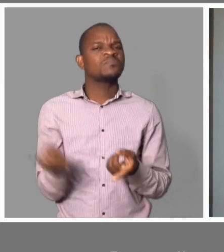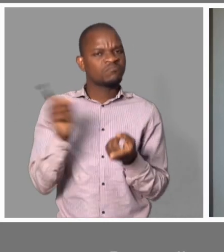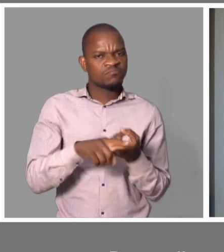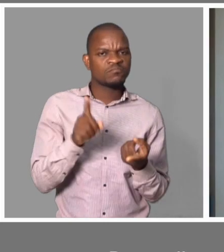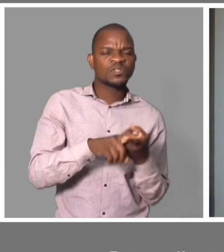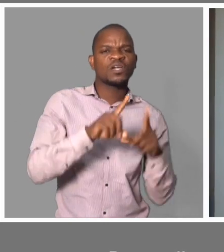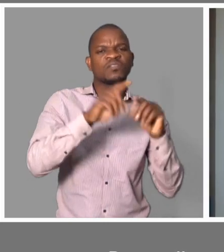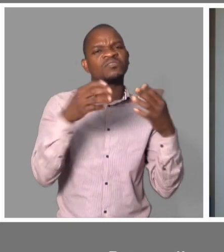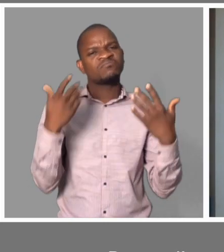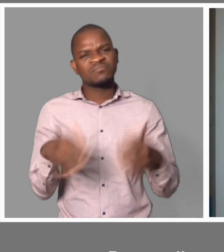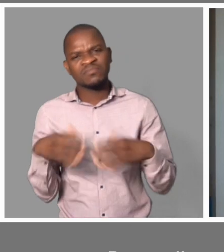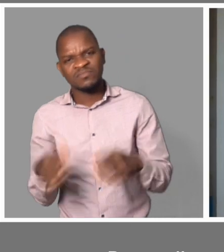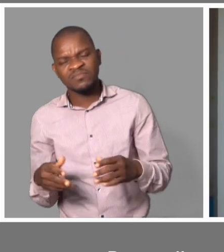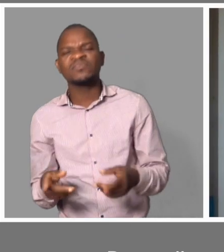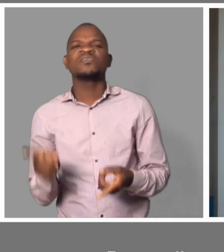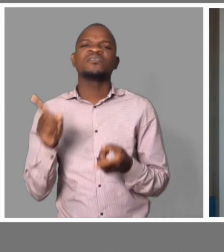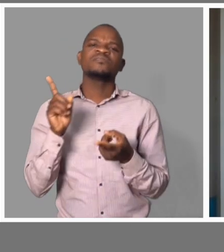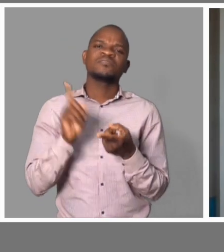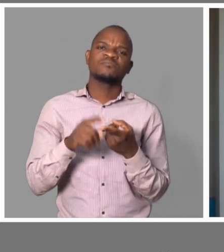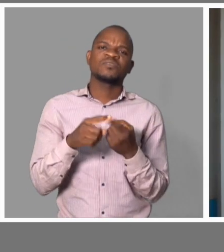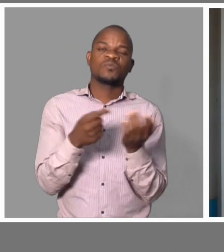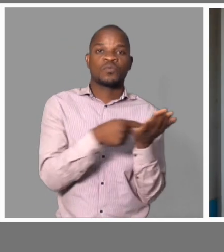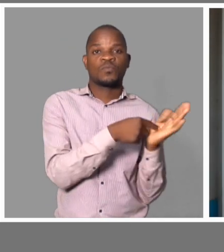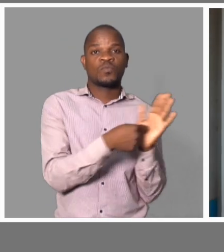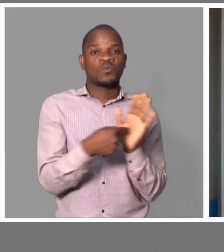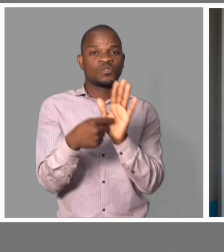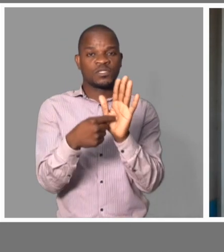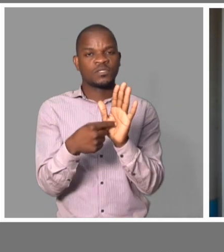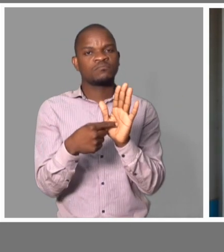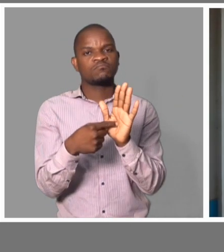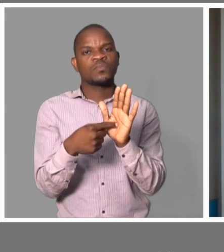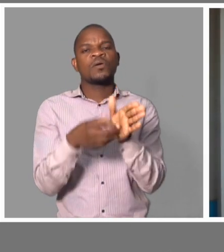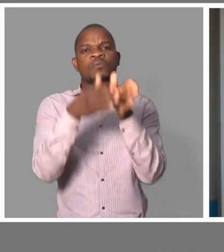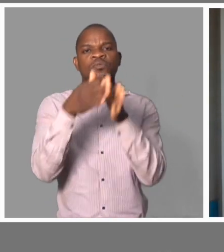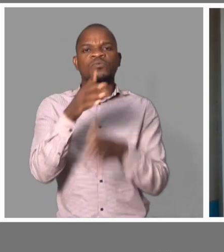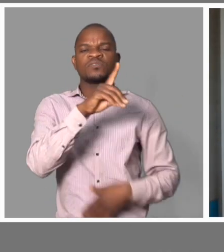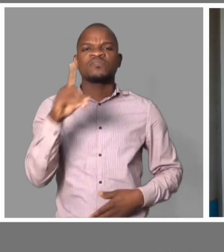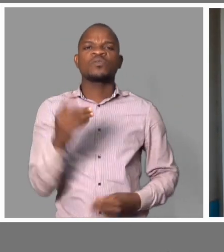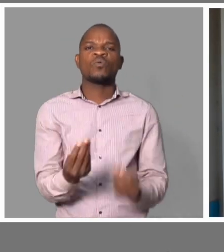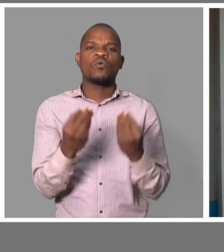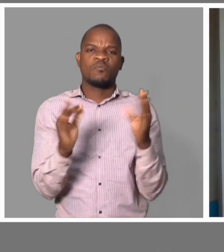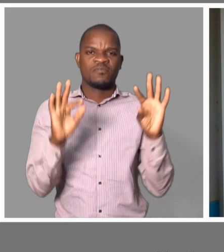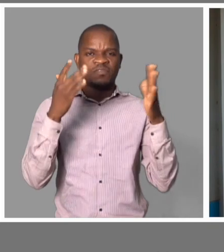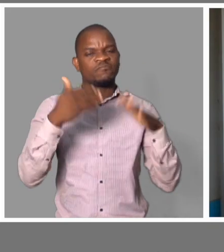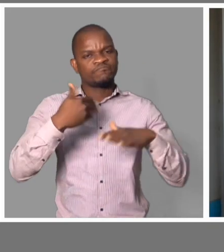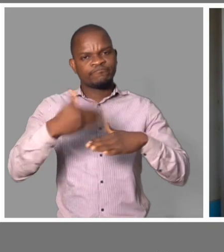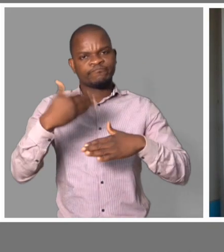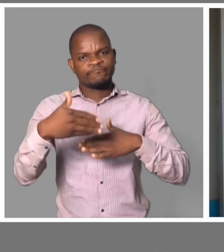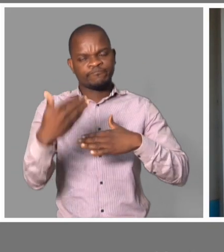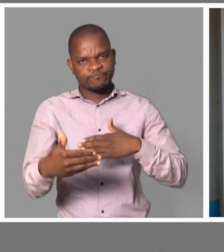entretenimento, de exercício. Mostrar mesmo o próprio dia a dia do deficiente. A vida